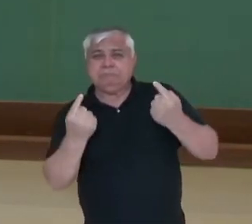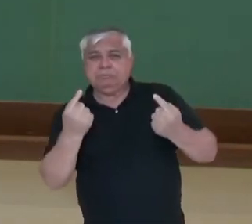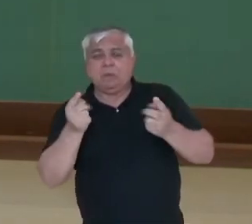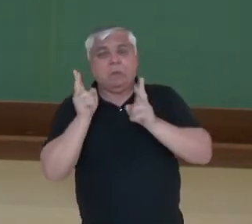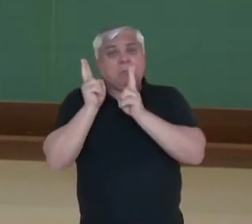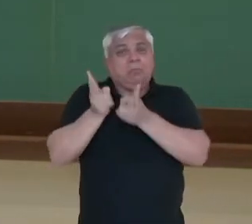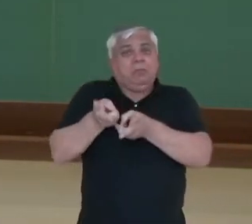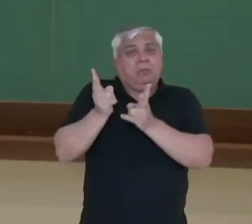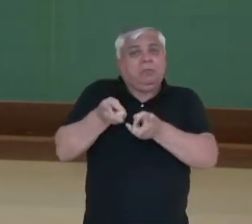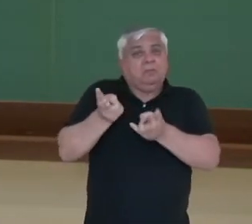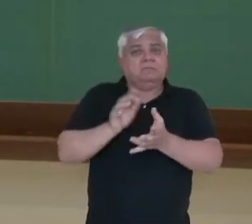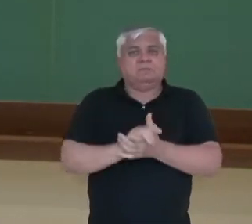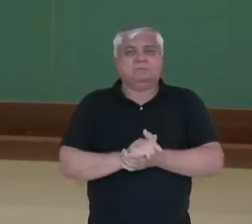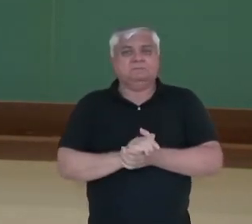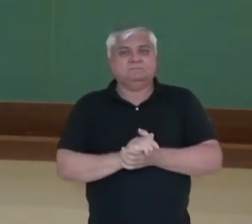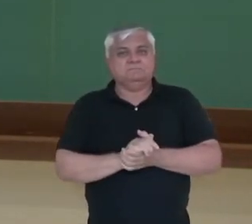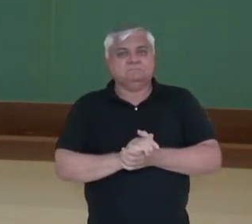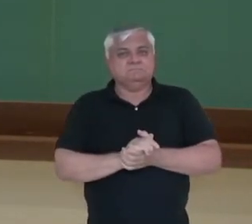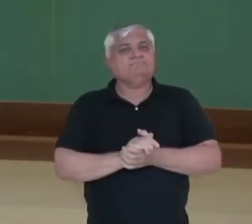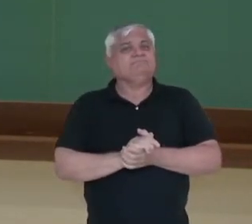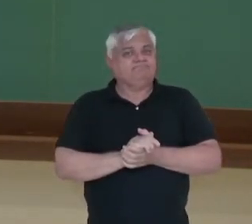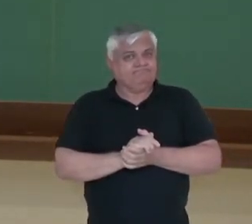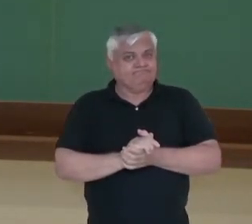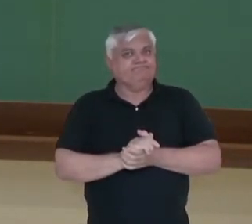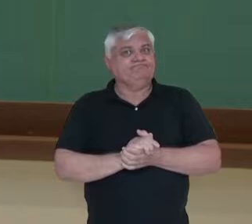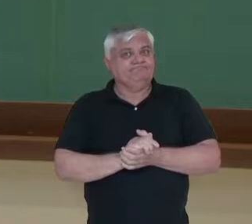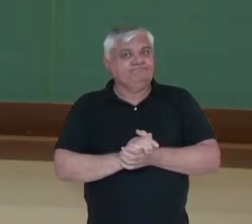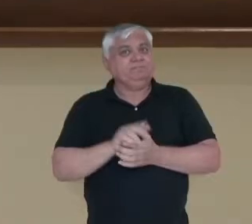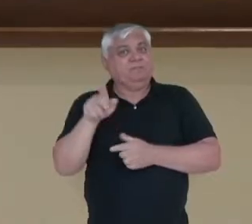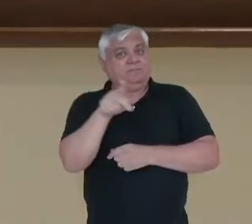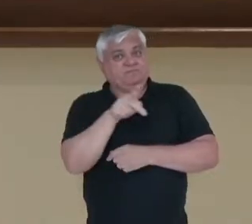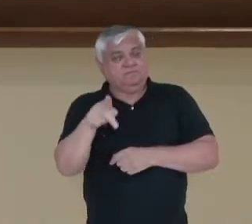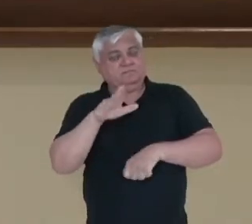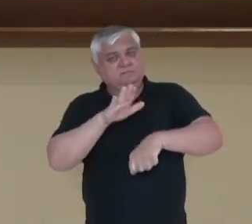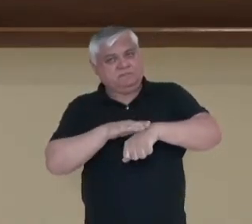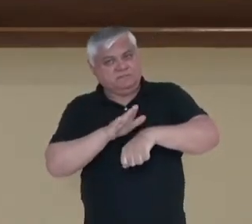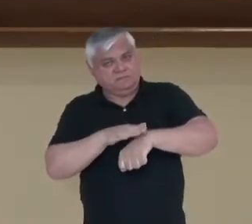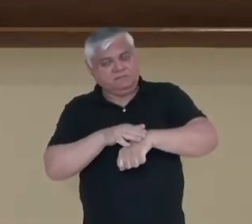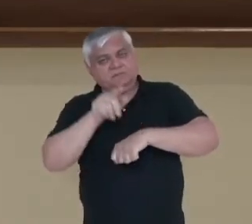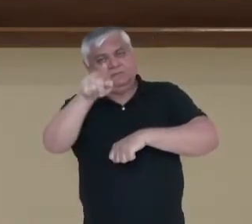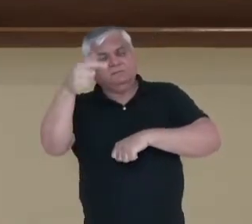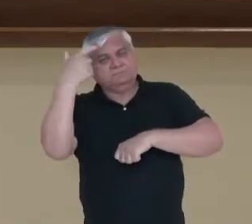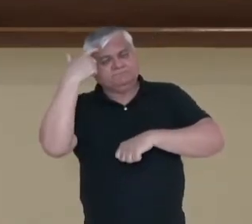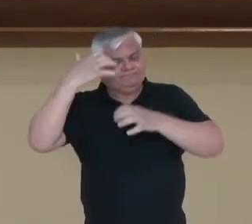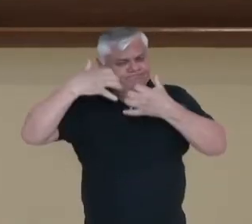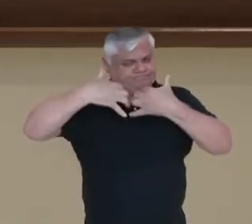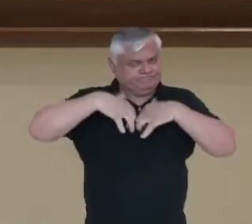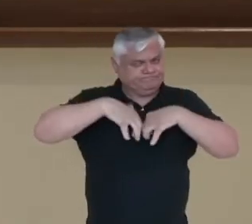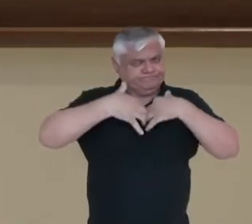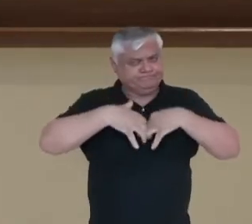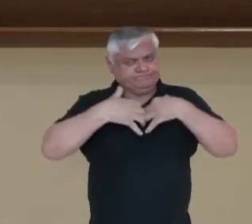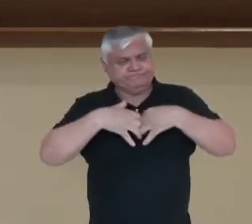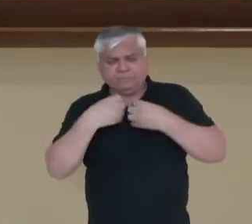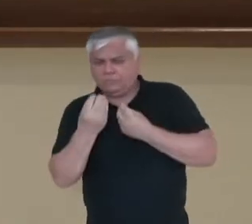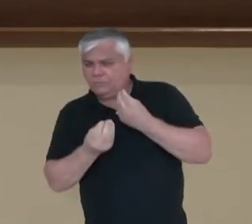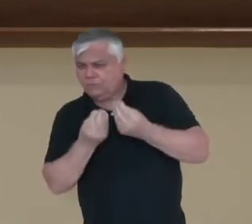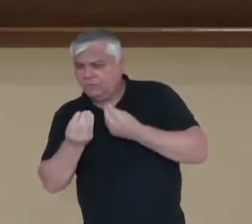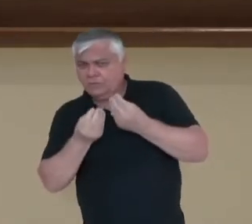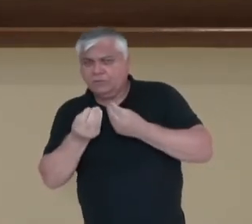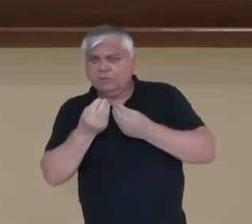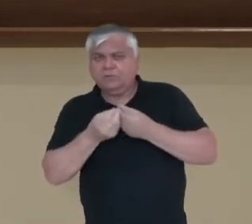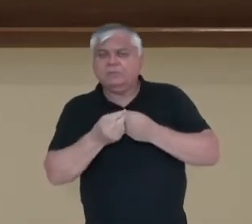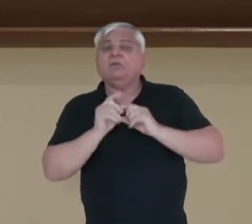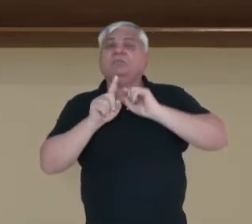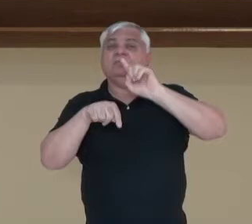nenhuma alteração? Então vamos lá. A professora vai dar um tempinho para vocês pensarem aí no Praticando 1 e